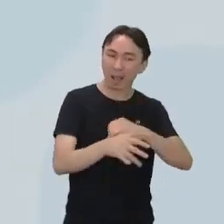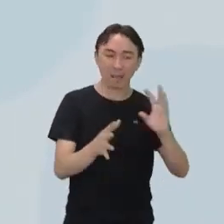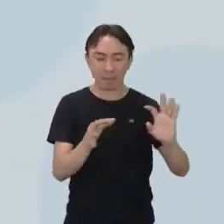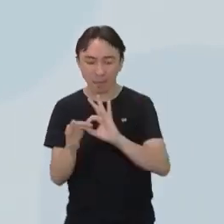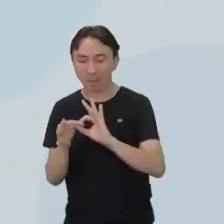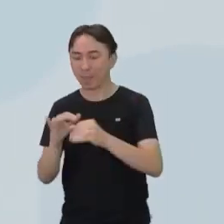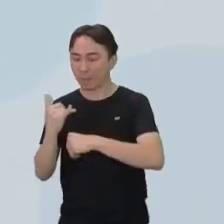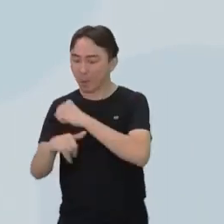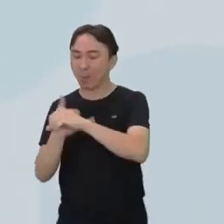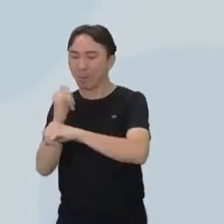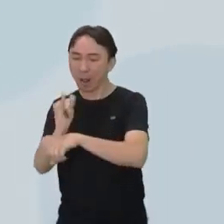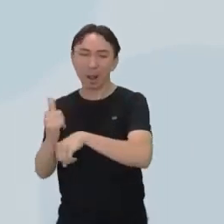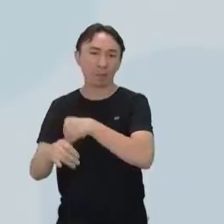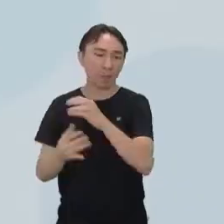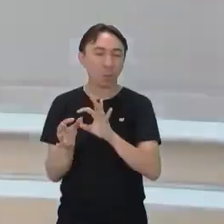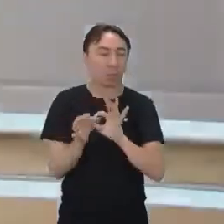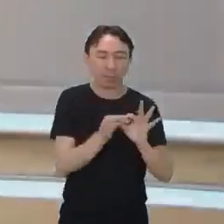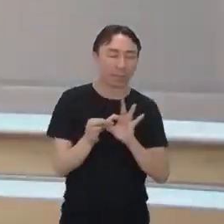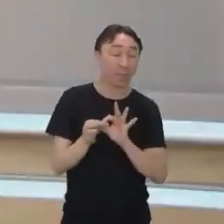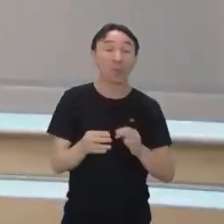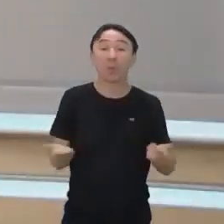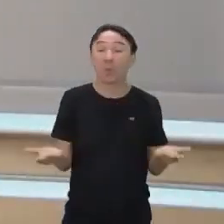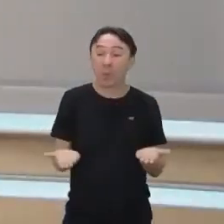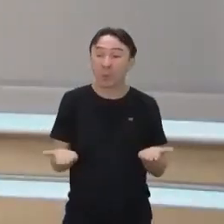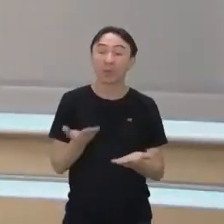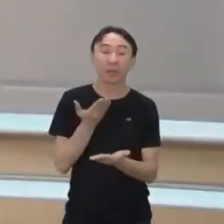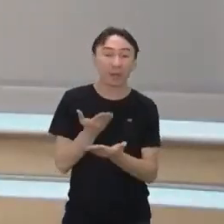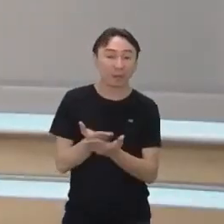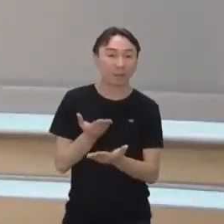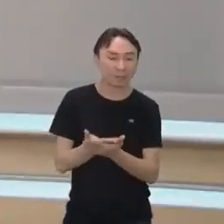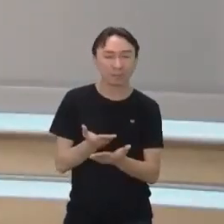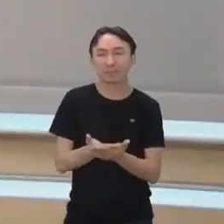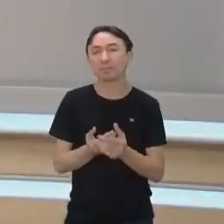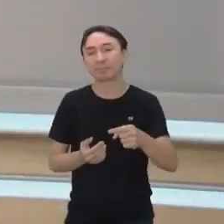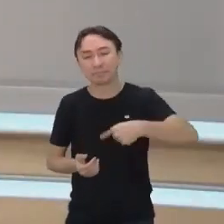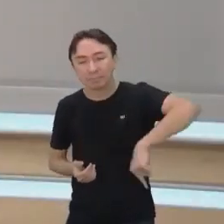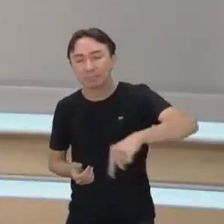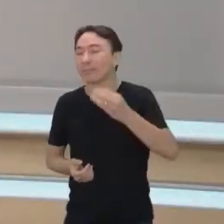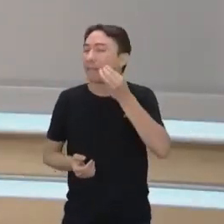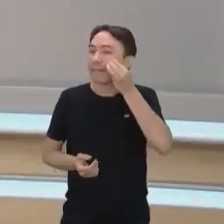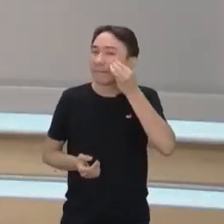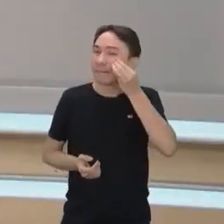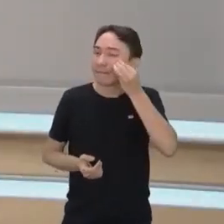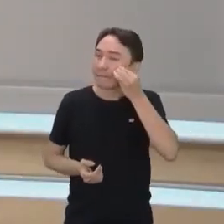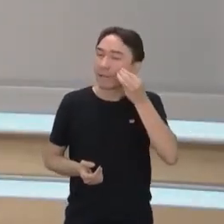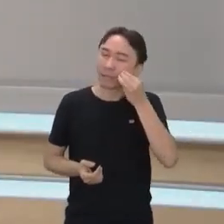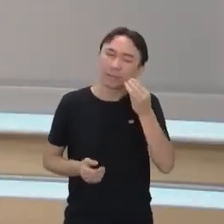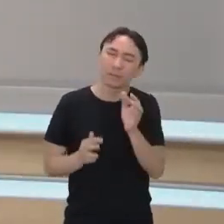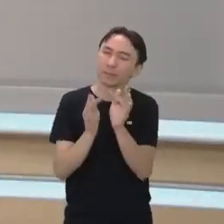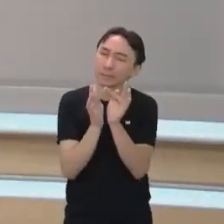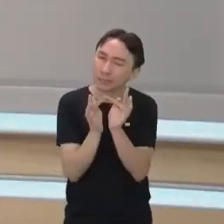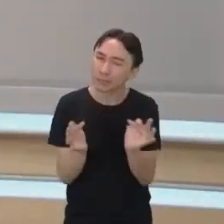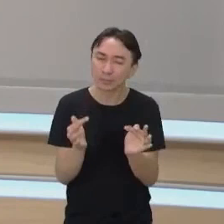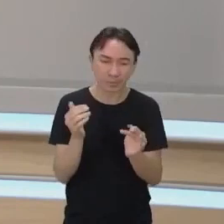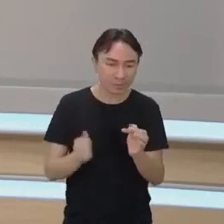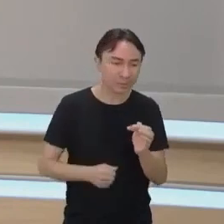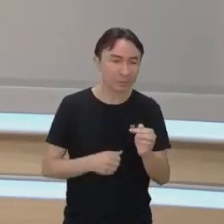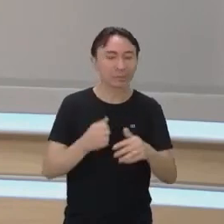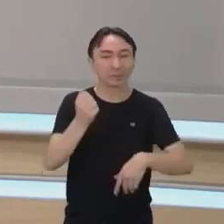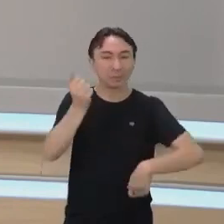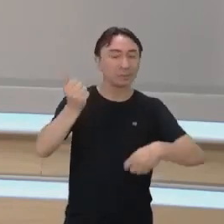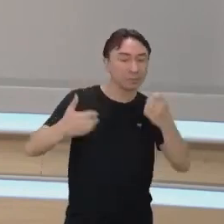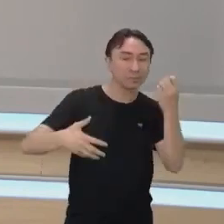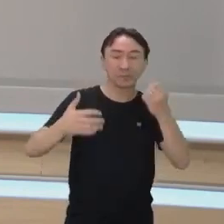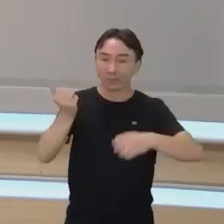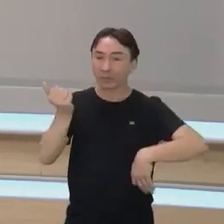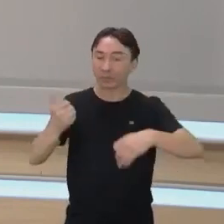nossa aula de hoje vai tentar aqui abordar de uma forma mais simplificada, gerar e facilitar para